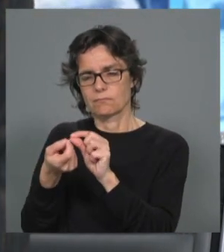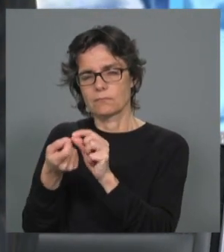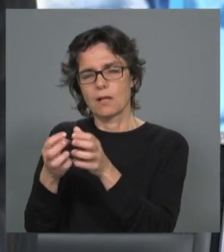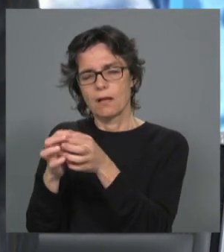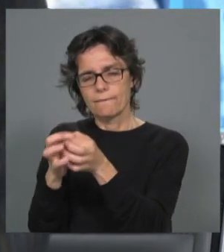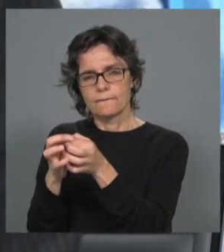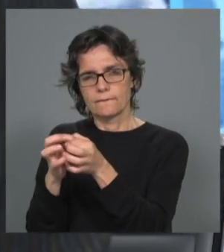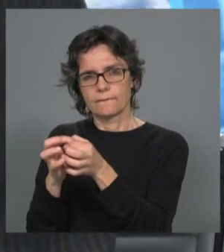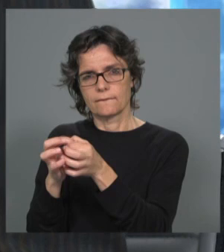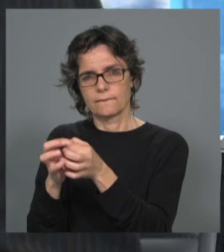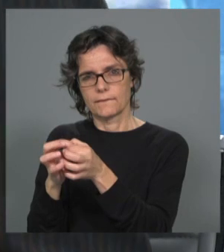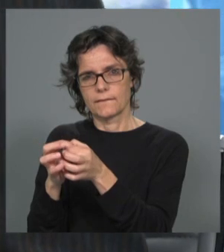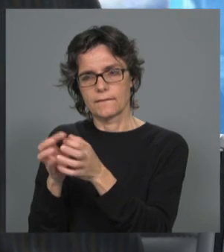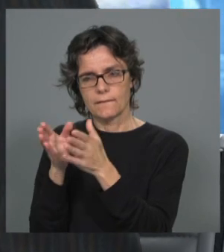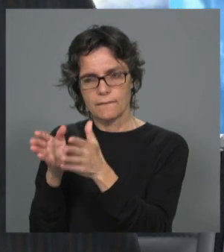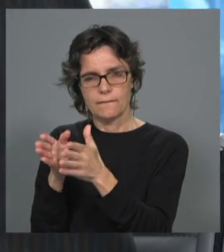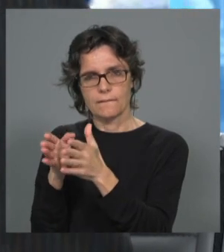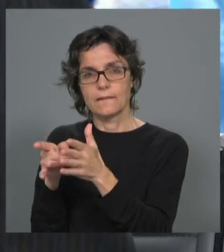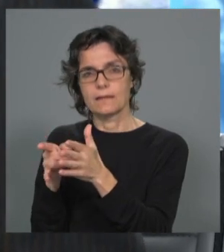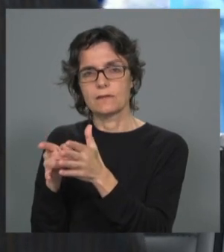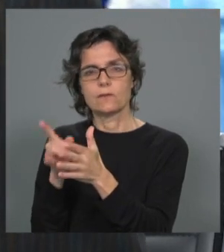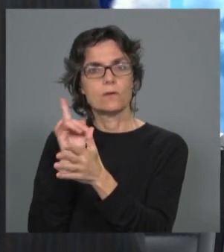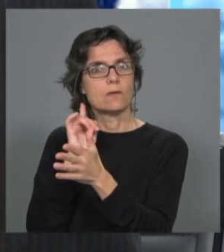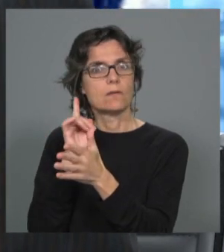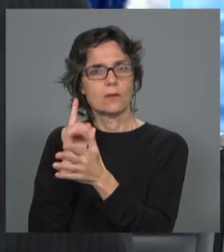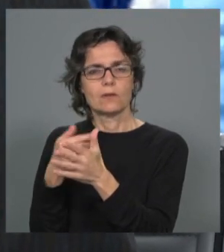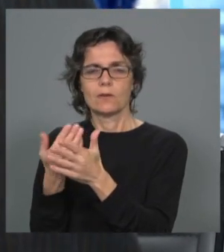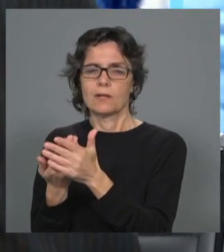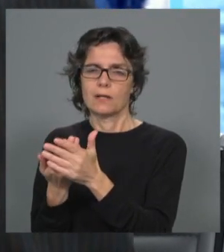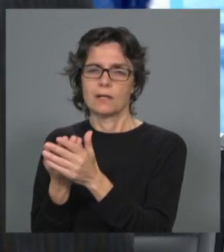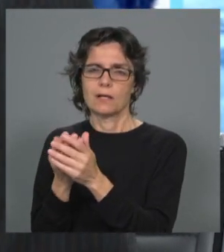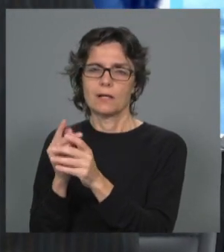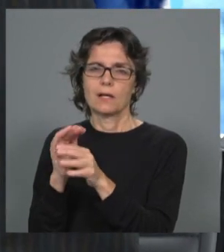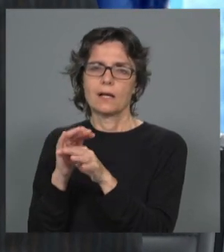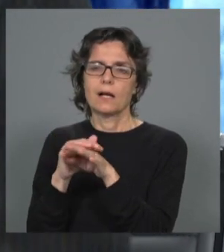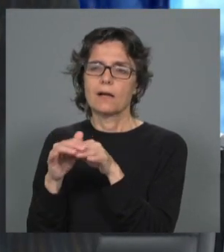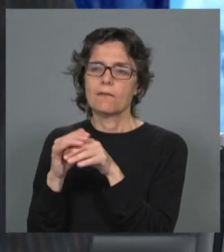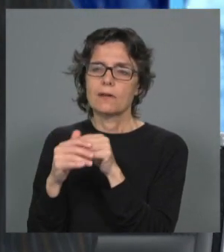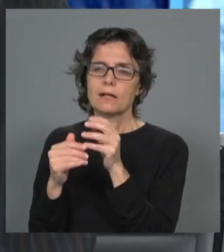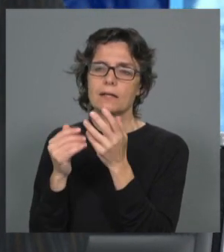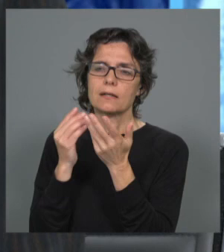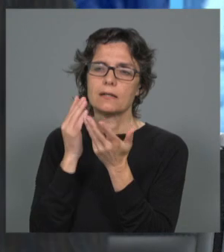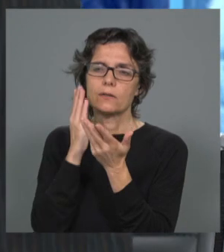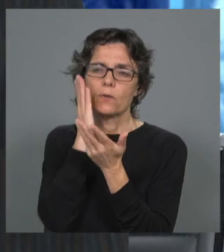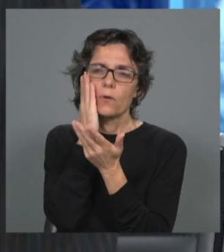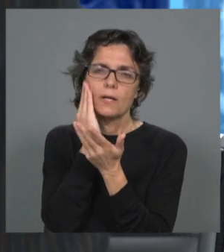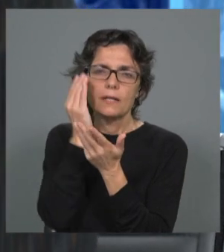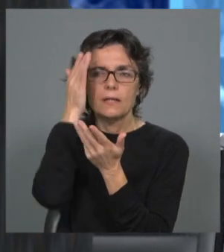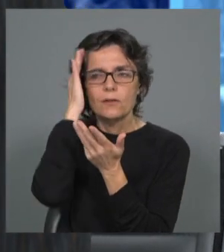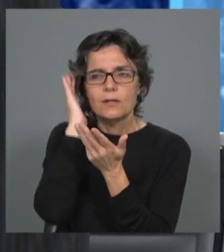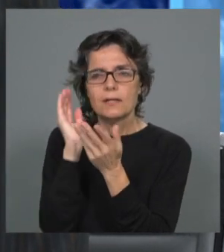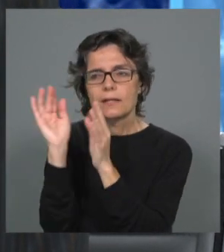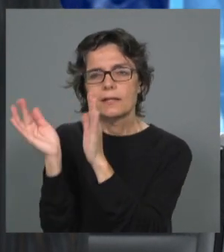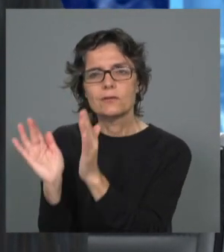de estarmos com a pessoa, faz toda a diferença depois da forma como as coisas podem acontecer sem